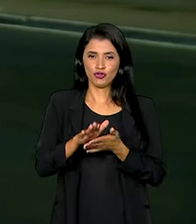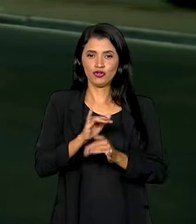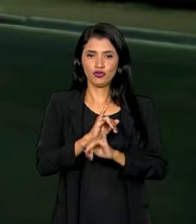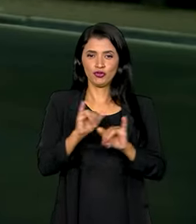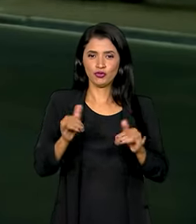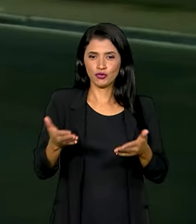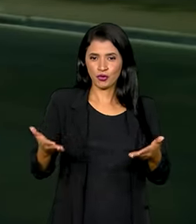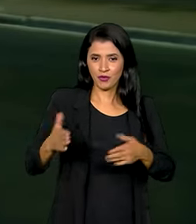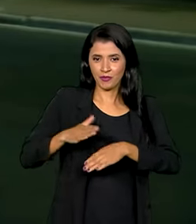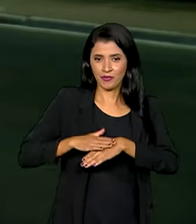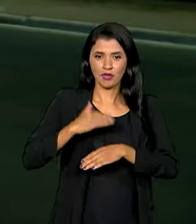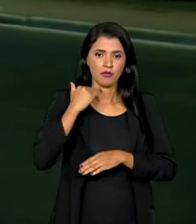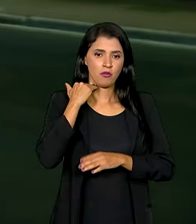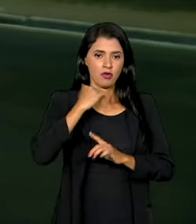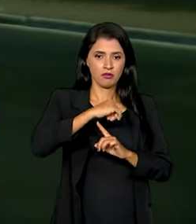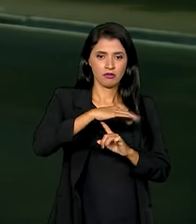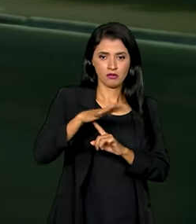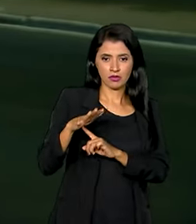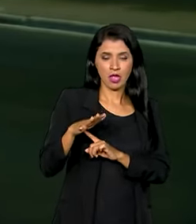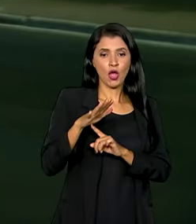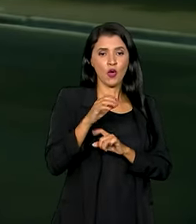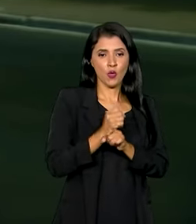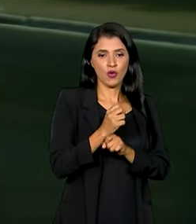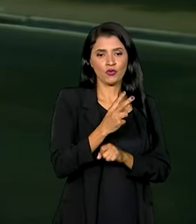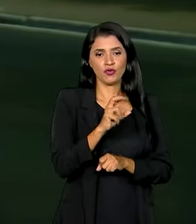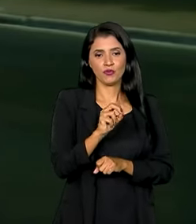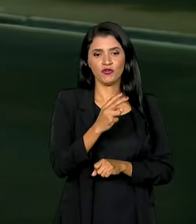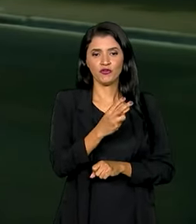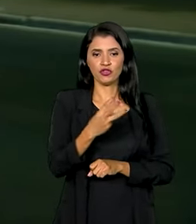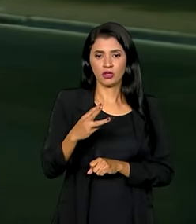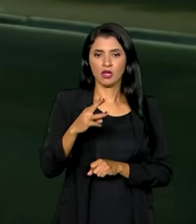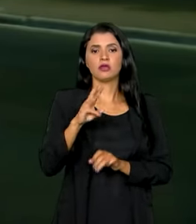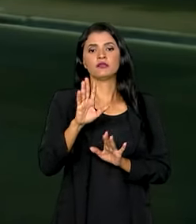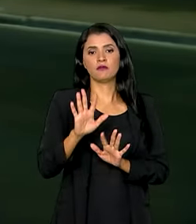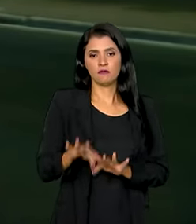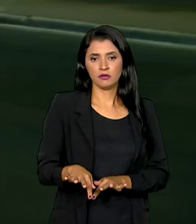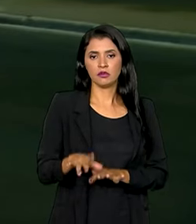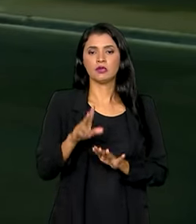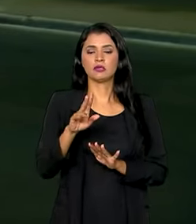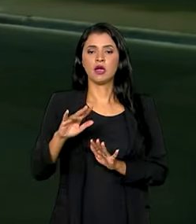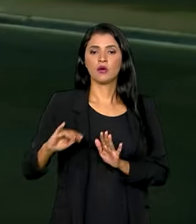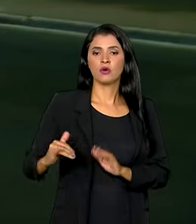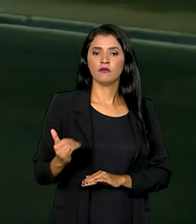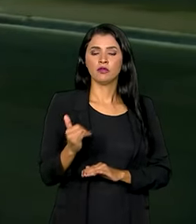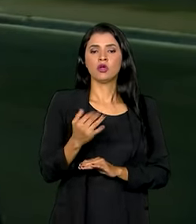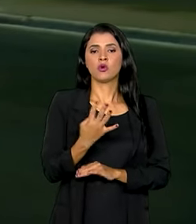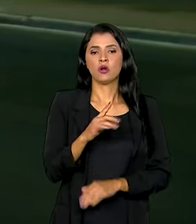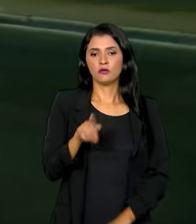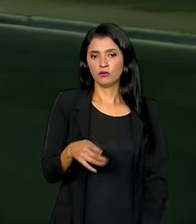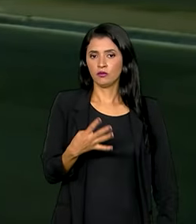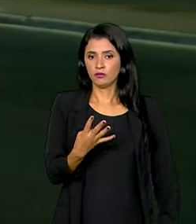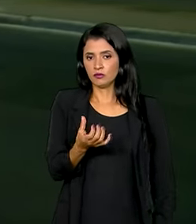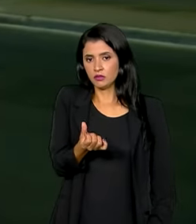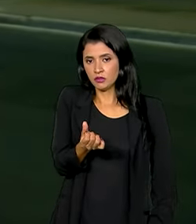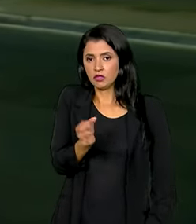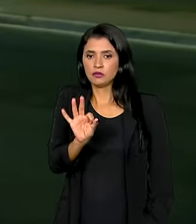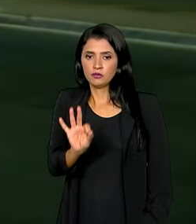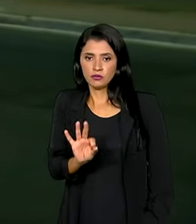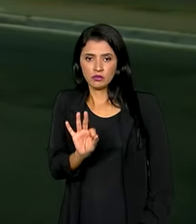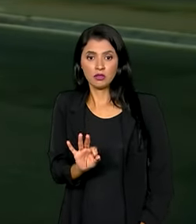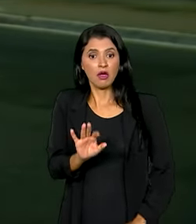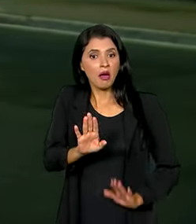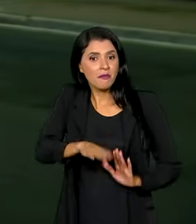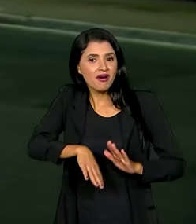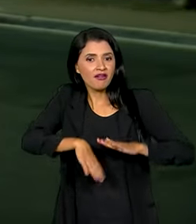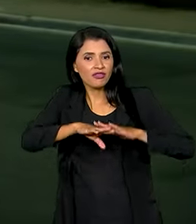o Brasil deve fechar 2023 com inflação oficial de 4,46%, portanto, abaixo do